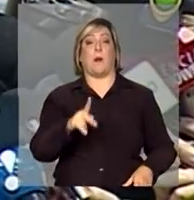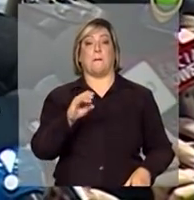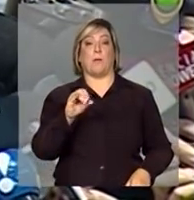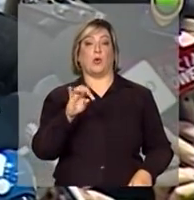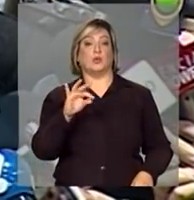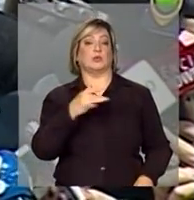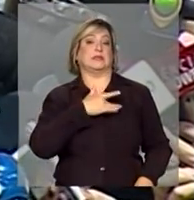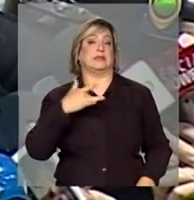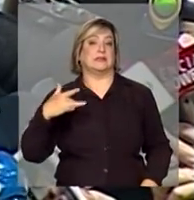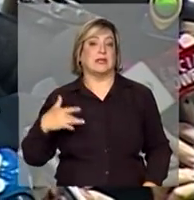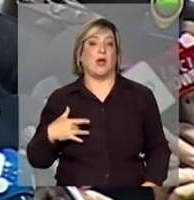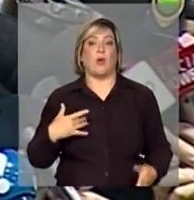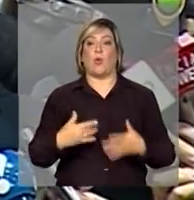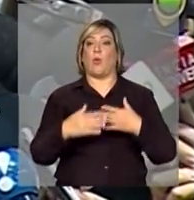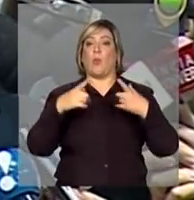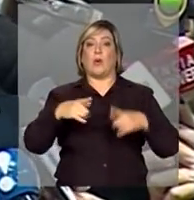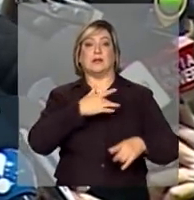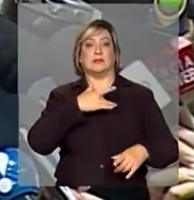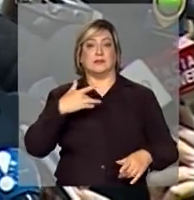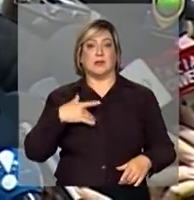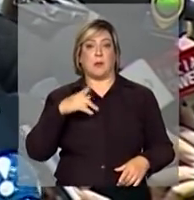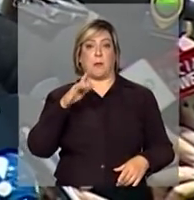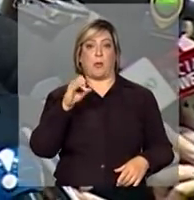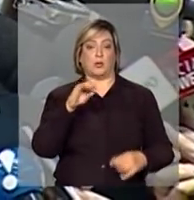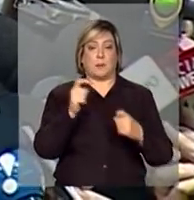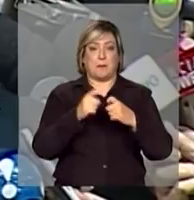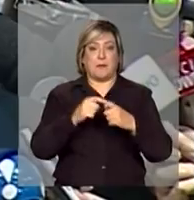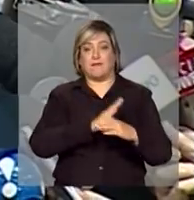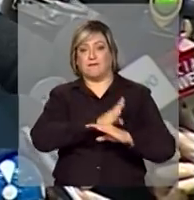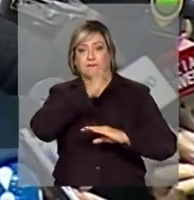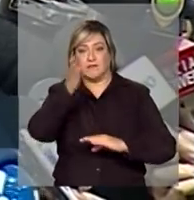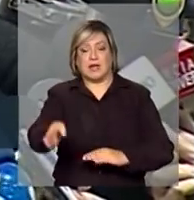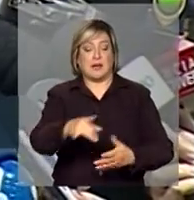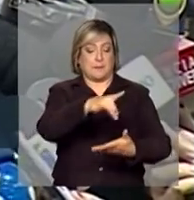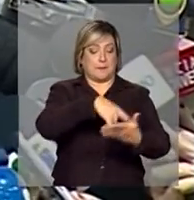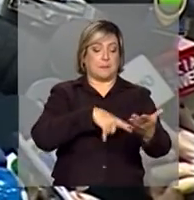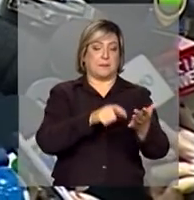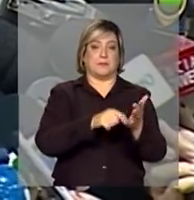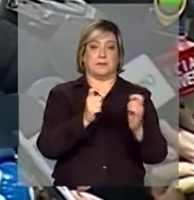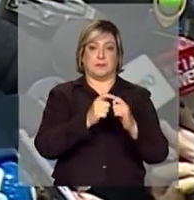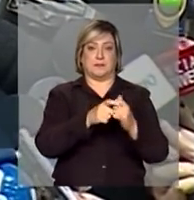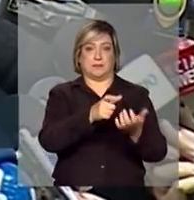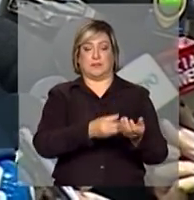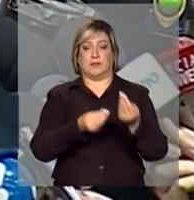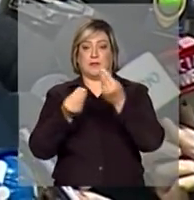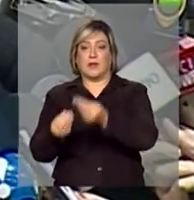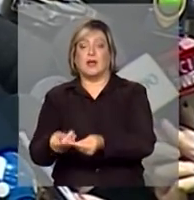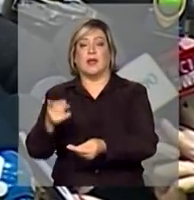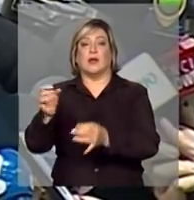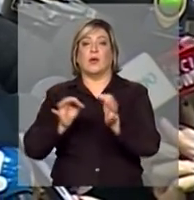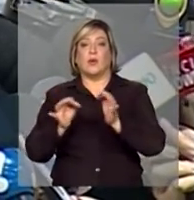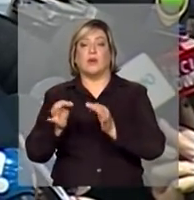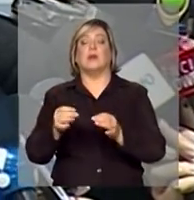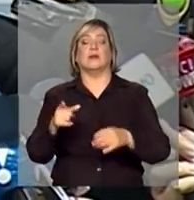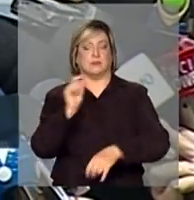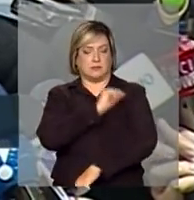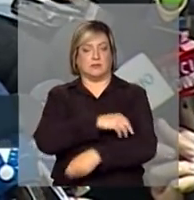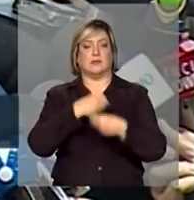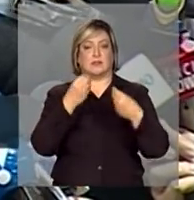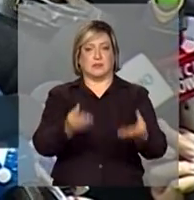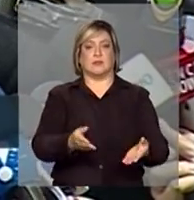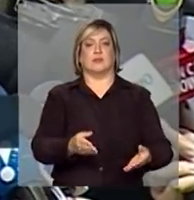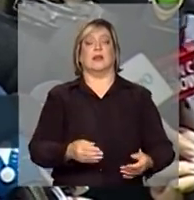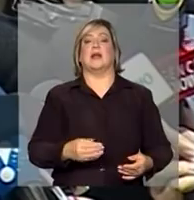sua casa, com a receita do médico ou com a informação do próprio coordenador do serviço, que a vacina estará disponível para